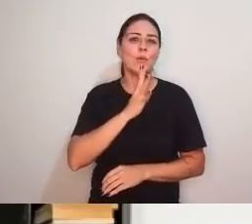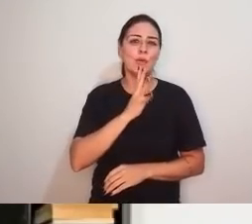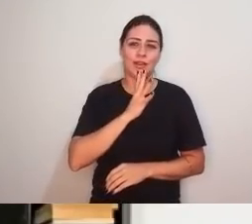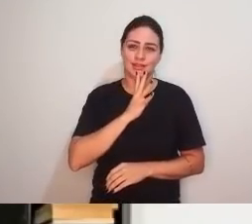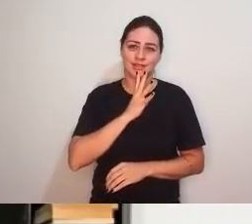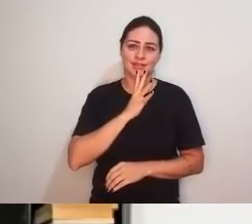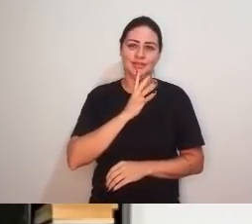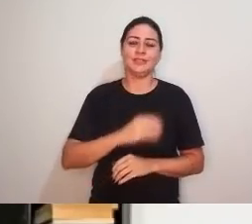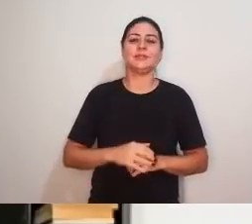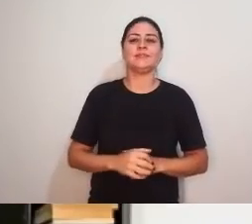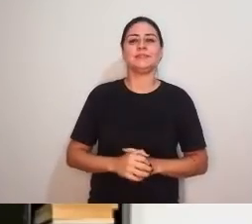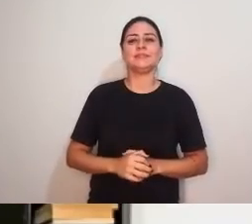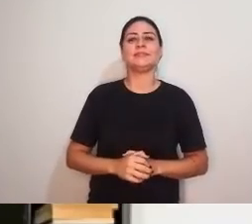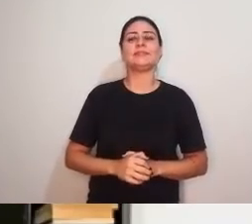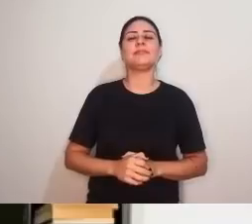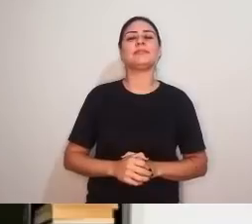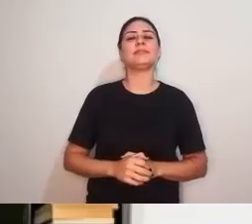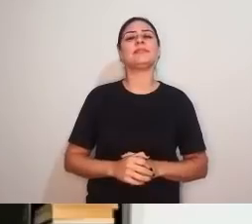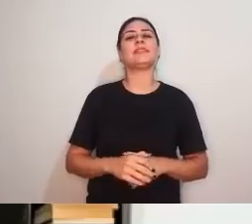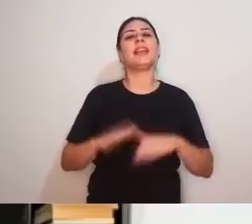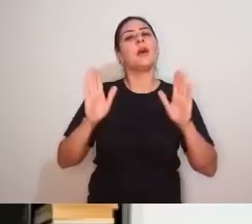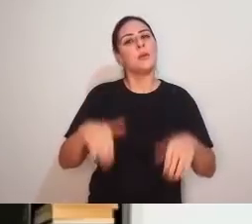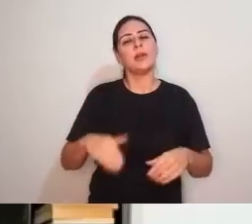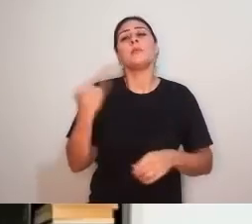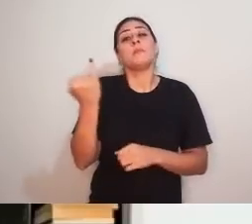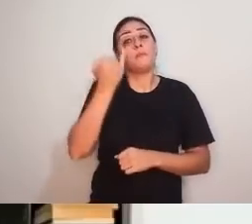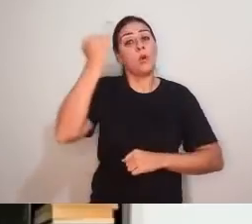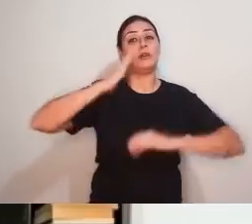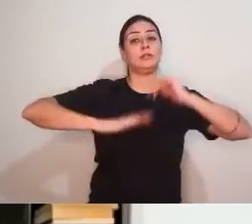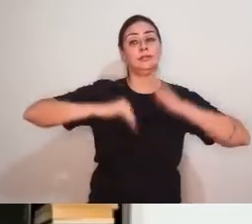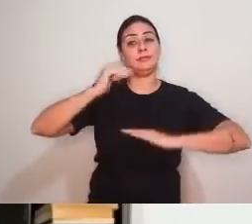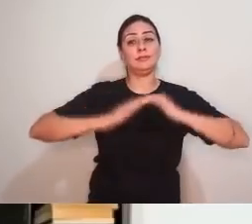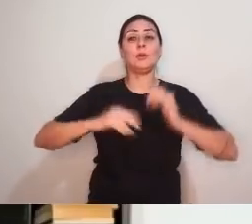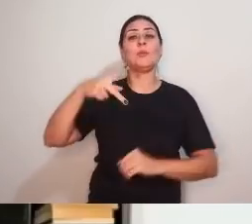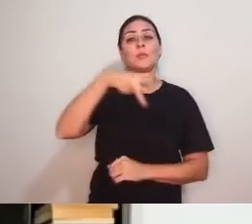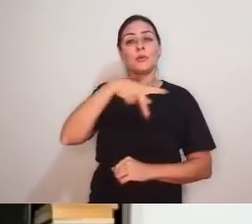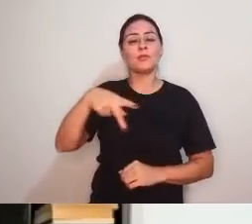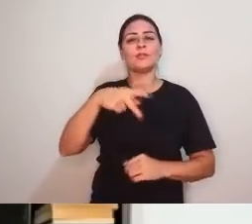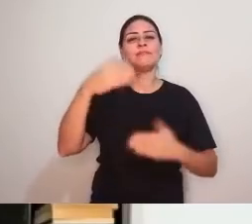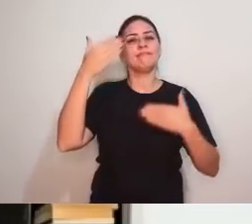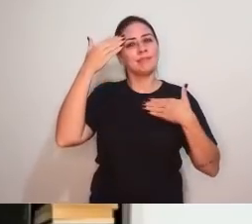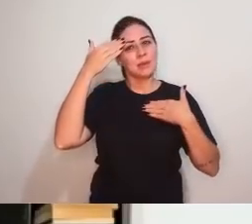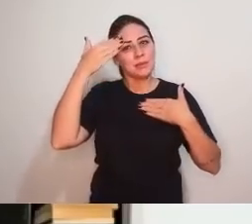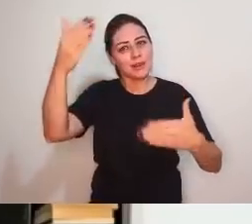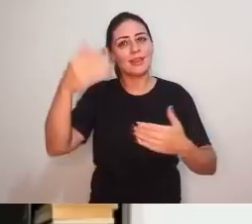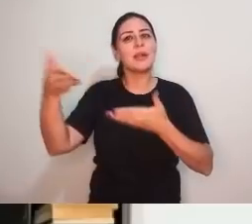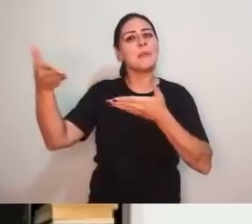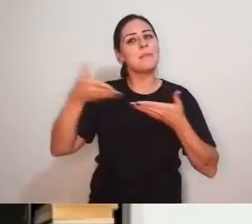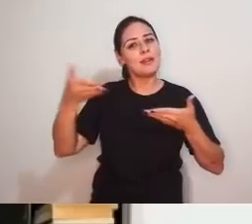muito para a função de docente que nós temos. Então, a nossa gratidão e servindo sempre ao cara, mesmo que